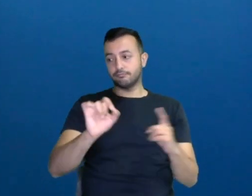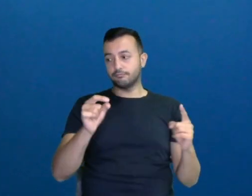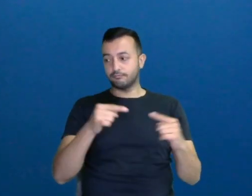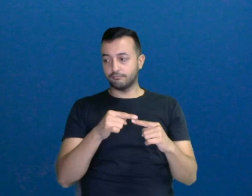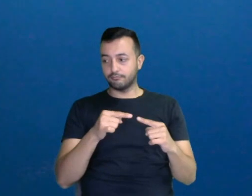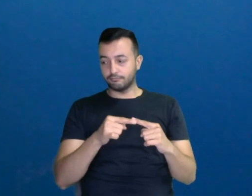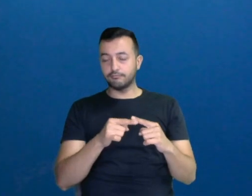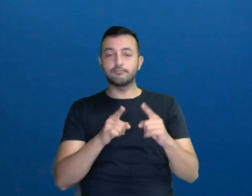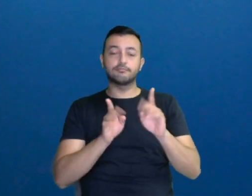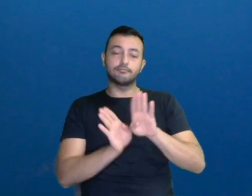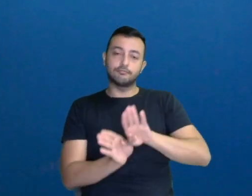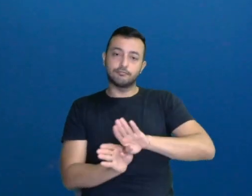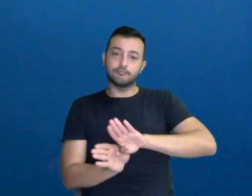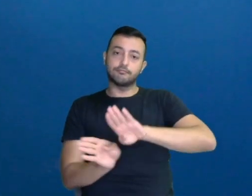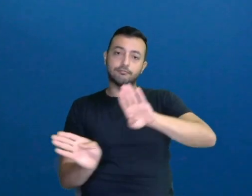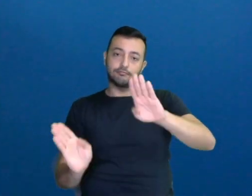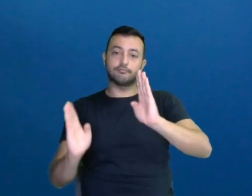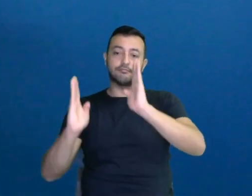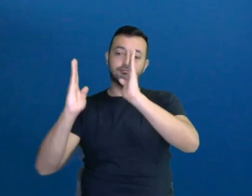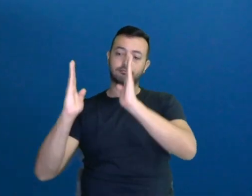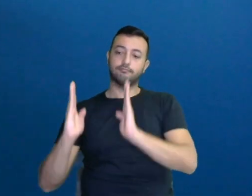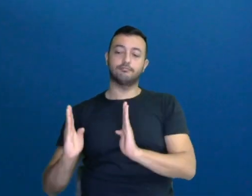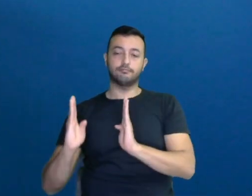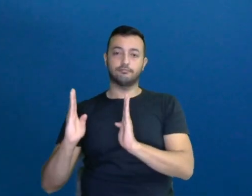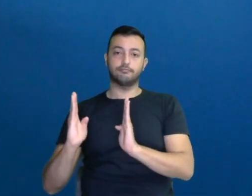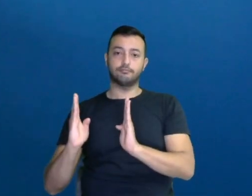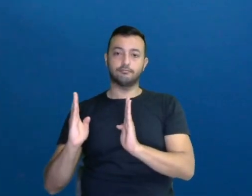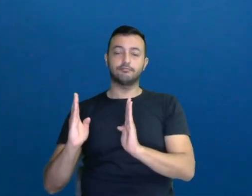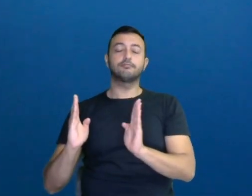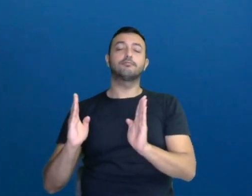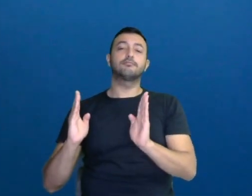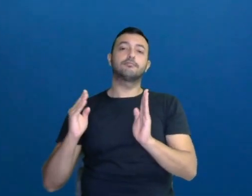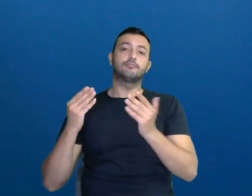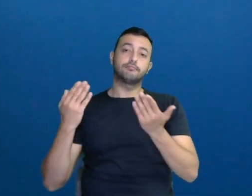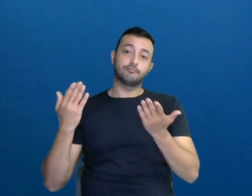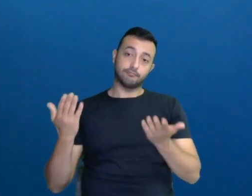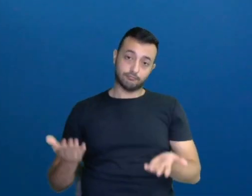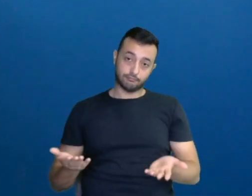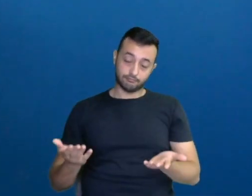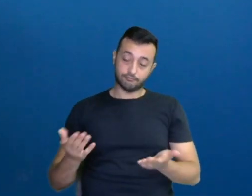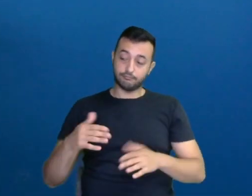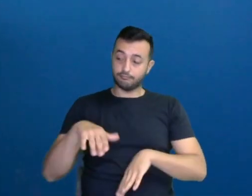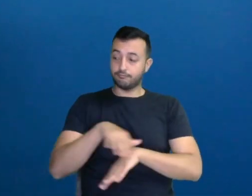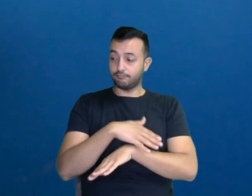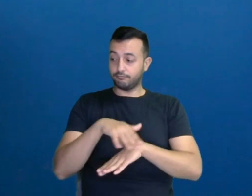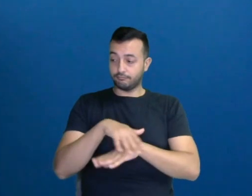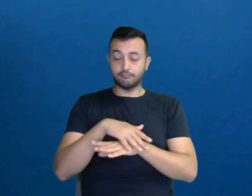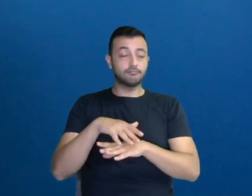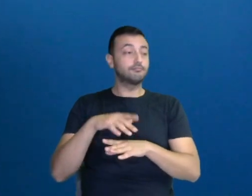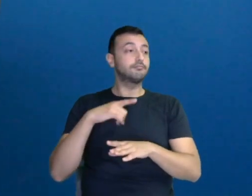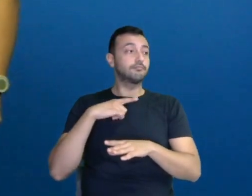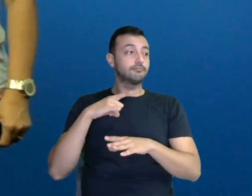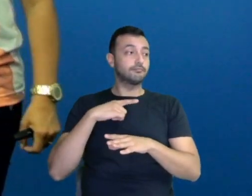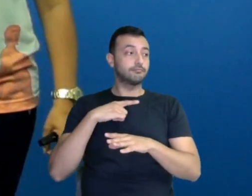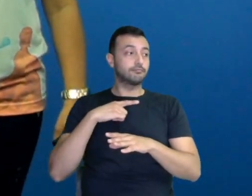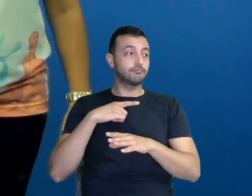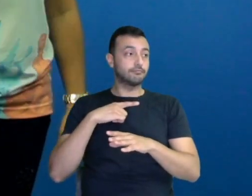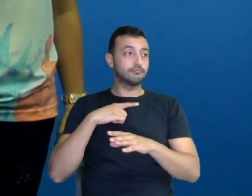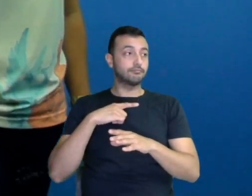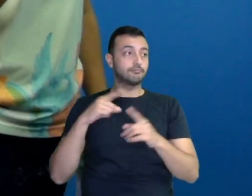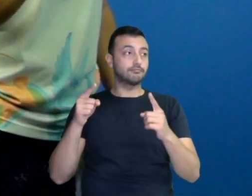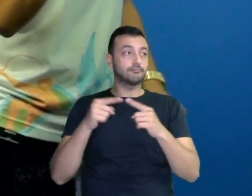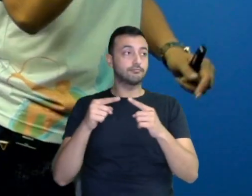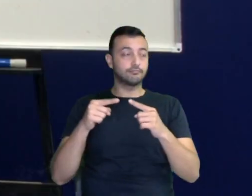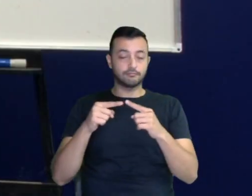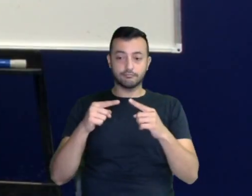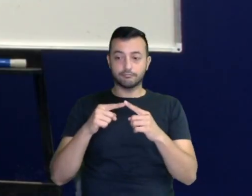esta rua é paralela à daqui, tá? E o fato dessa rua estar paralela vai